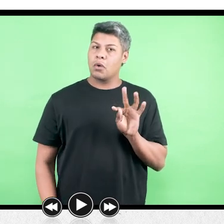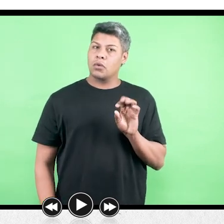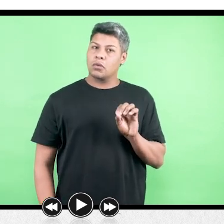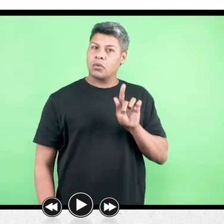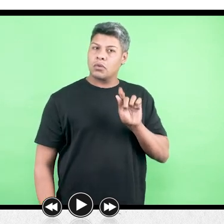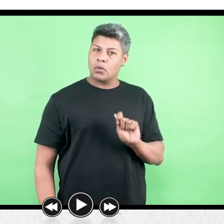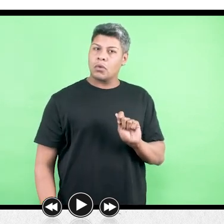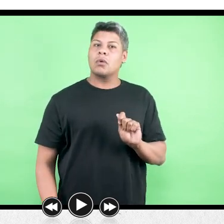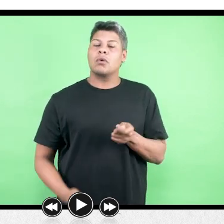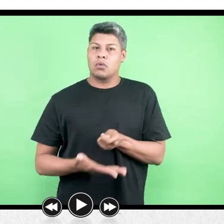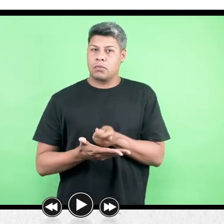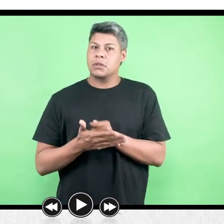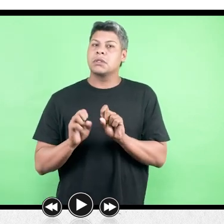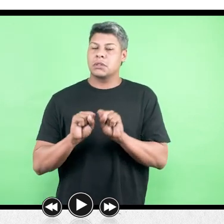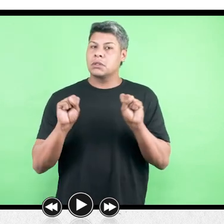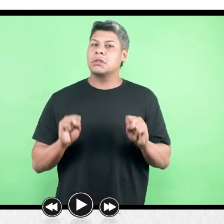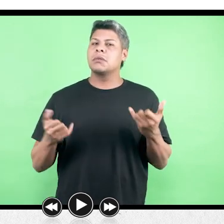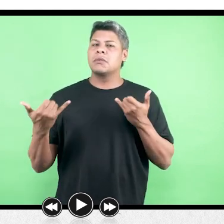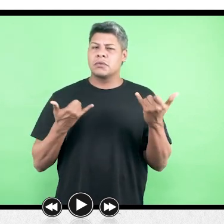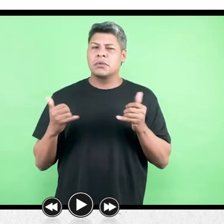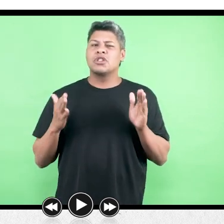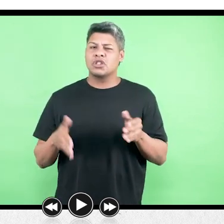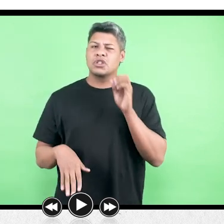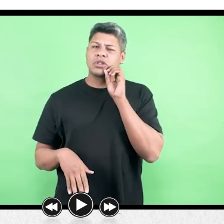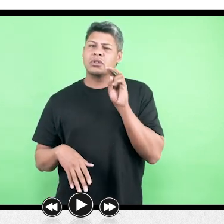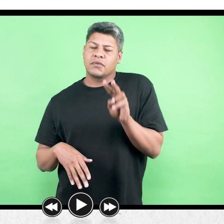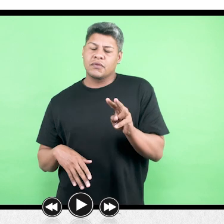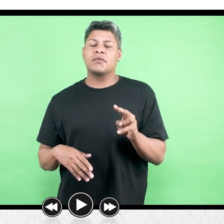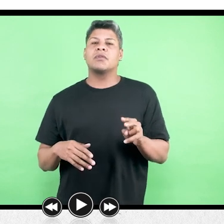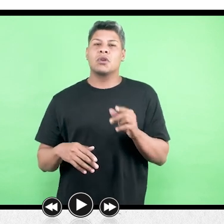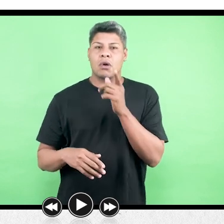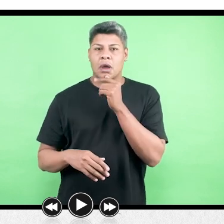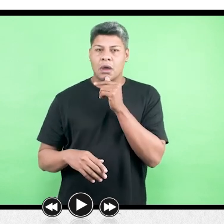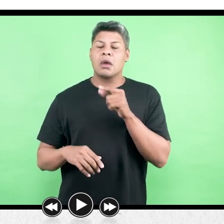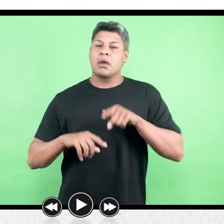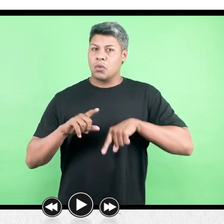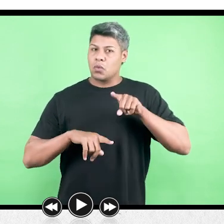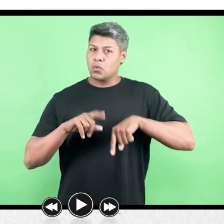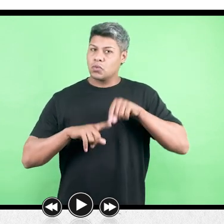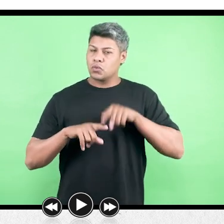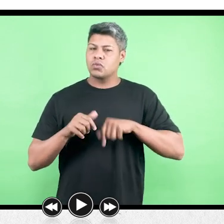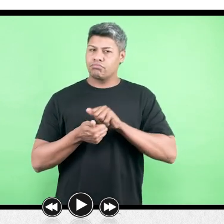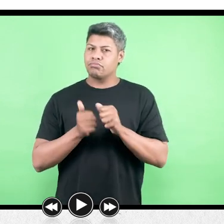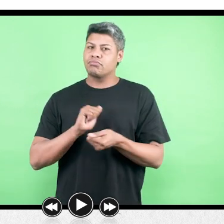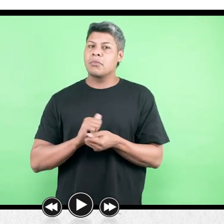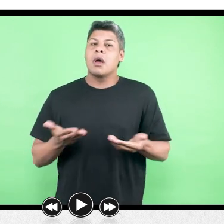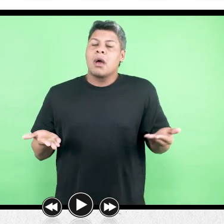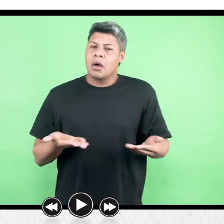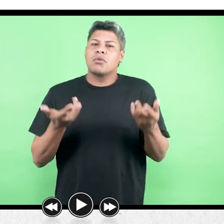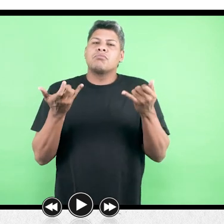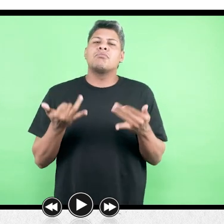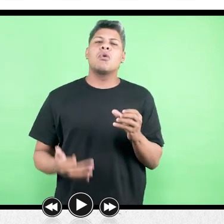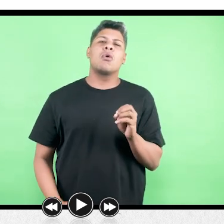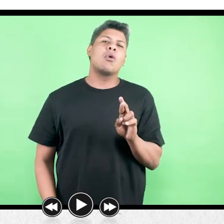de informação. Inicialmente, a gente já viu os planos de recursos hídricos, enquadramento, e agora a gente vai falar sobre a outorga. O